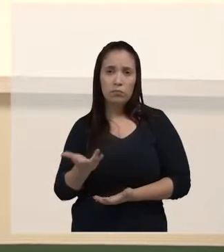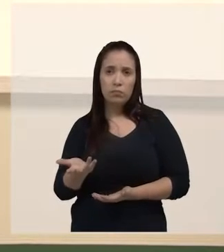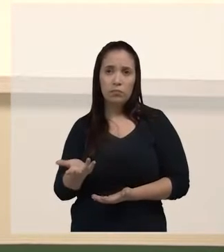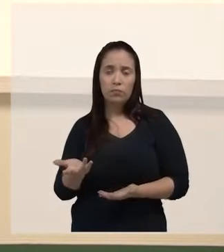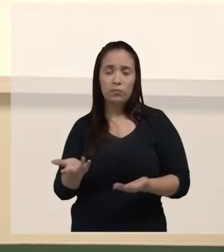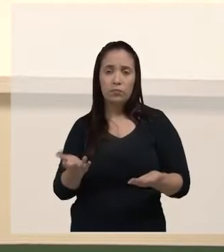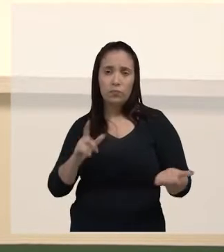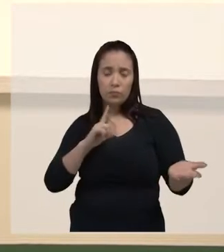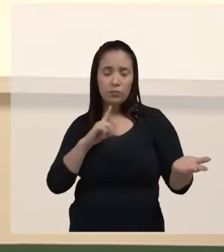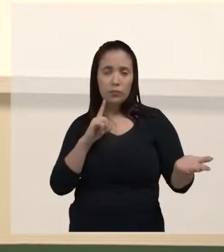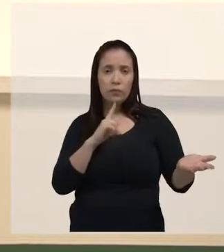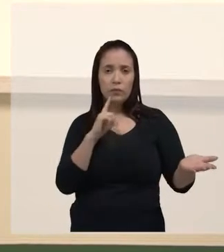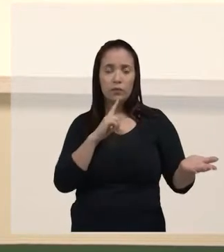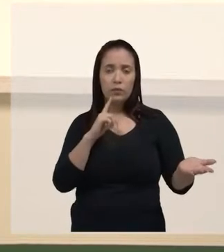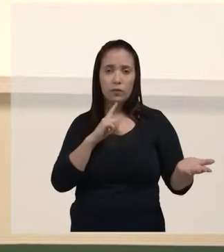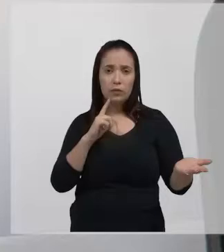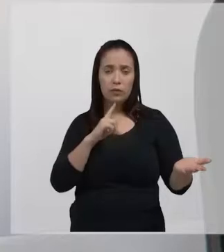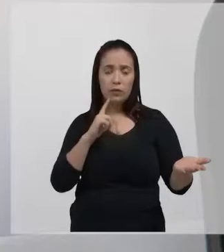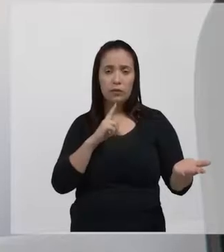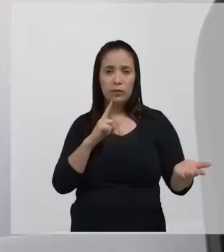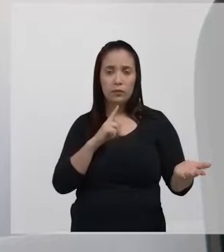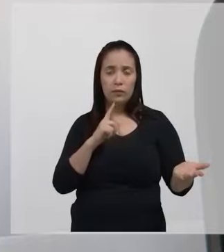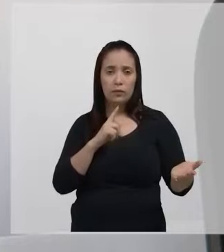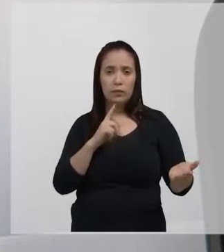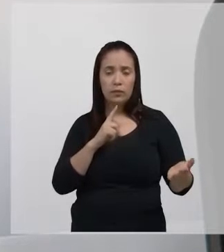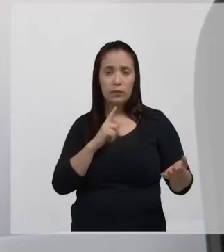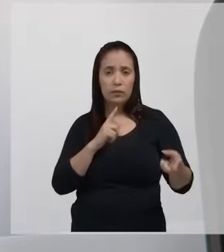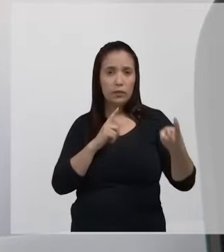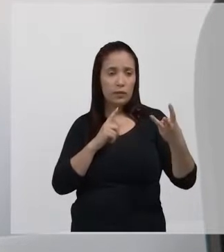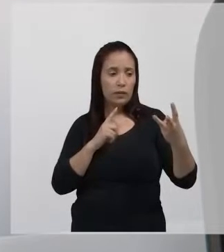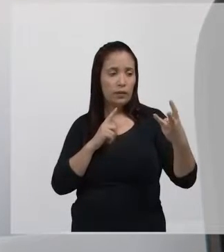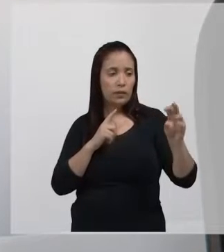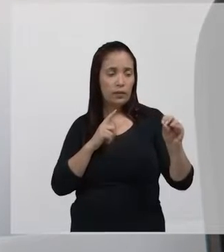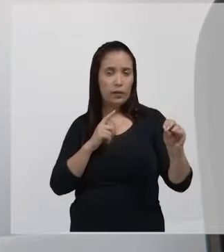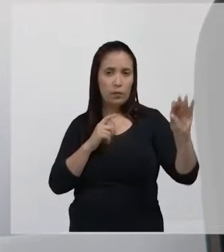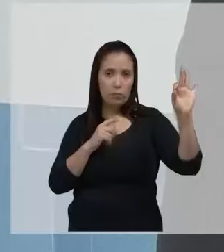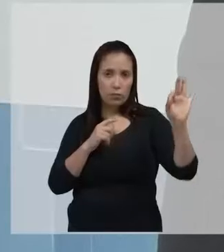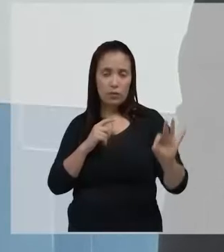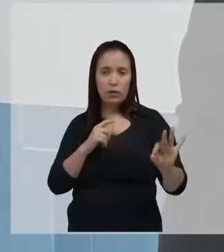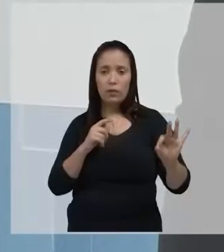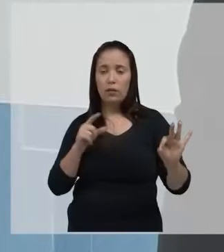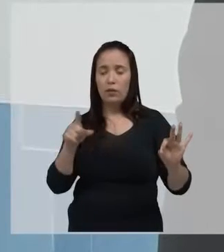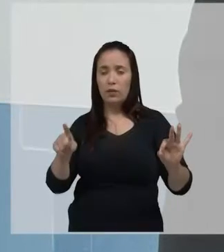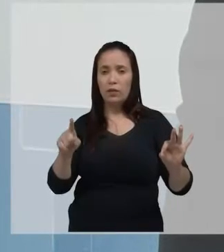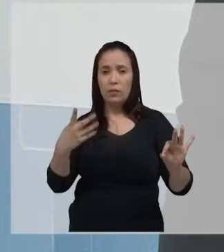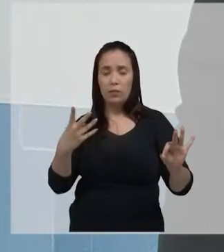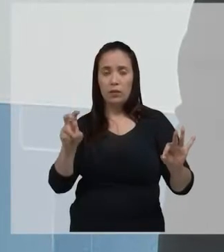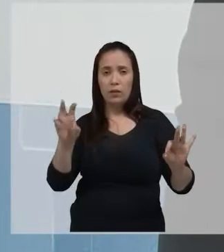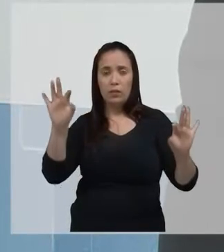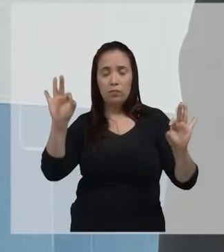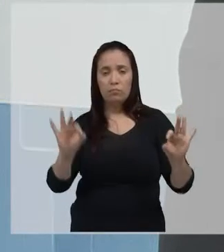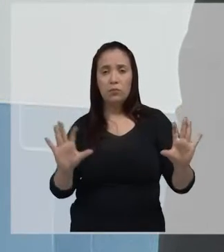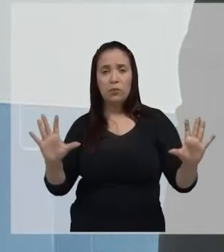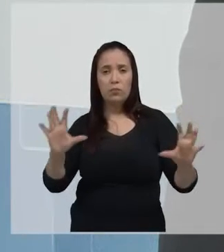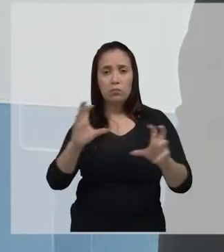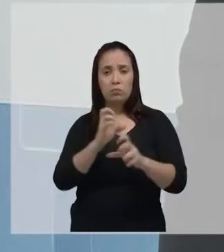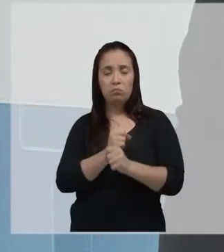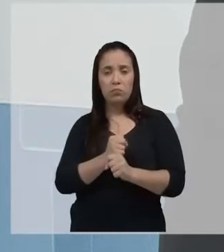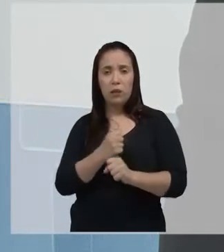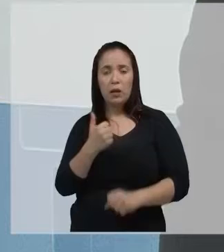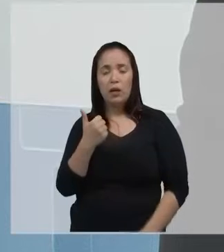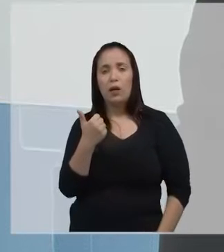45% vamos supor que seja 30%, se for 50%, daria 15%, aproximadamente